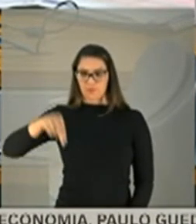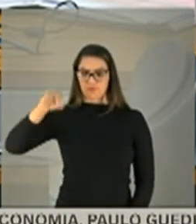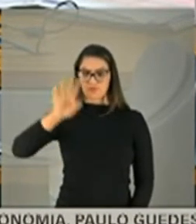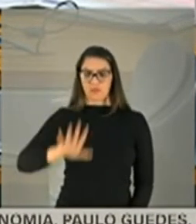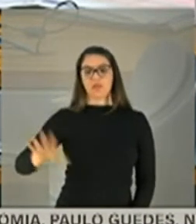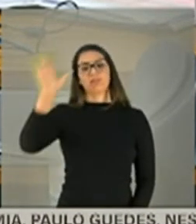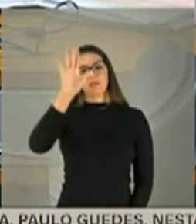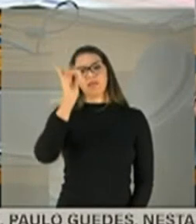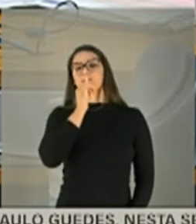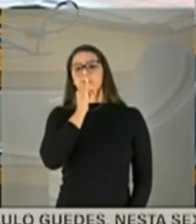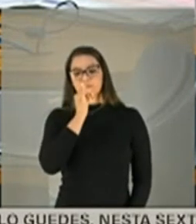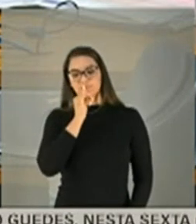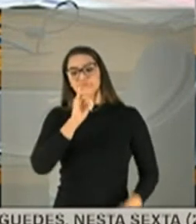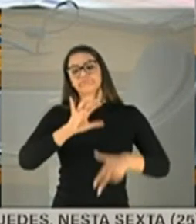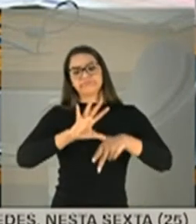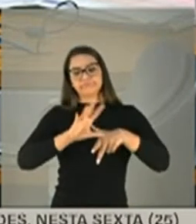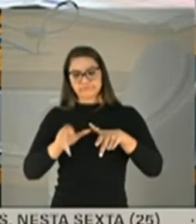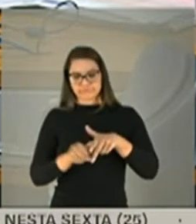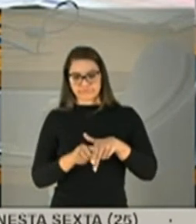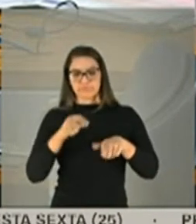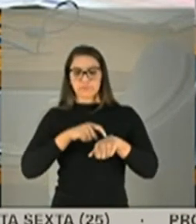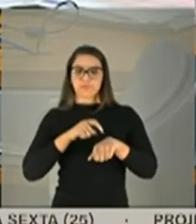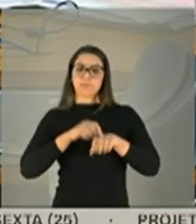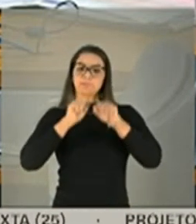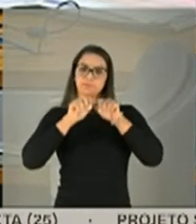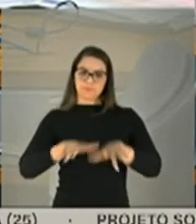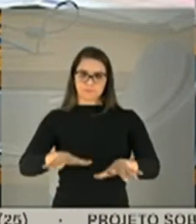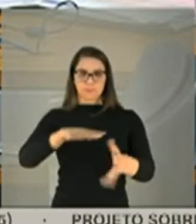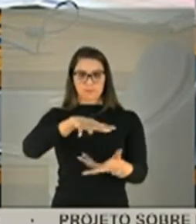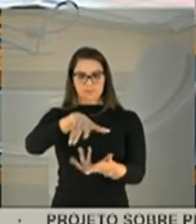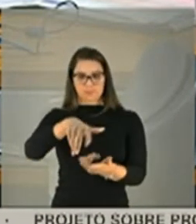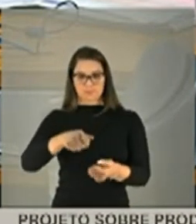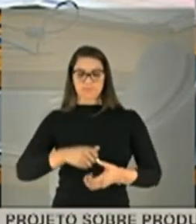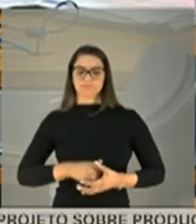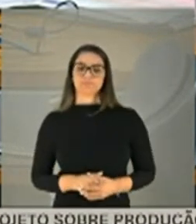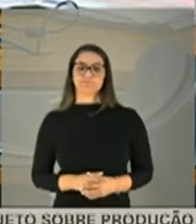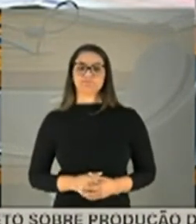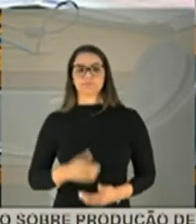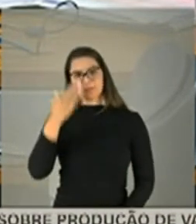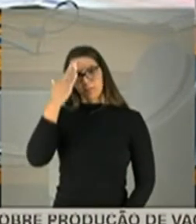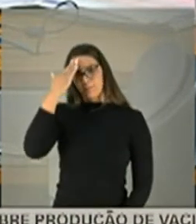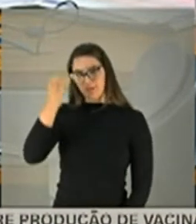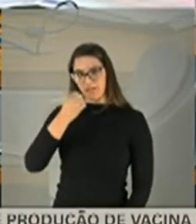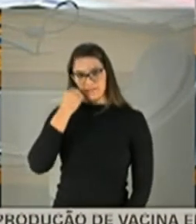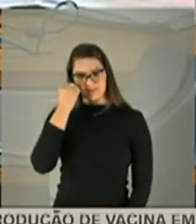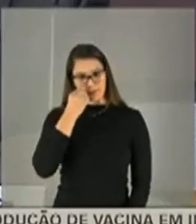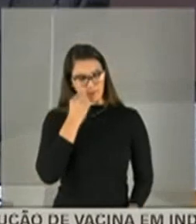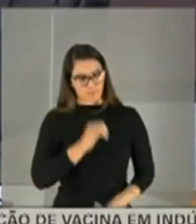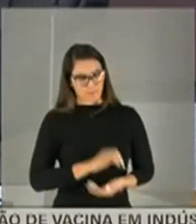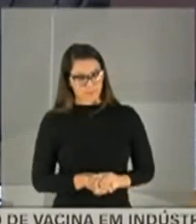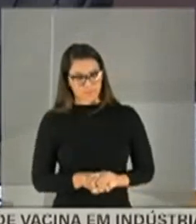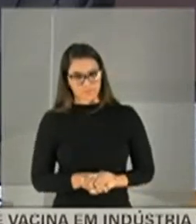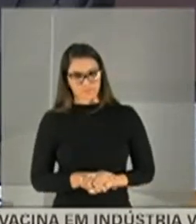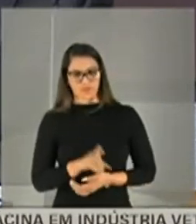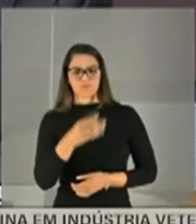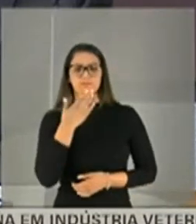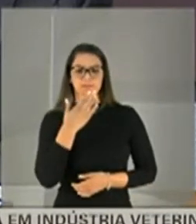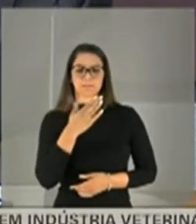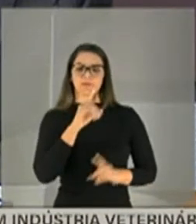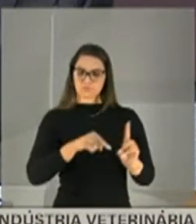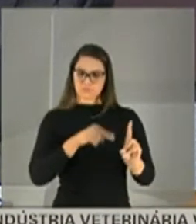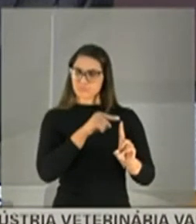casos de corrupção emblemático durante essa pandemia. Mais uma vez, obrigada, senador Girão. O senhor pede